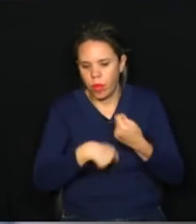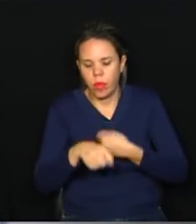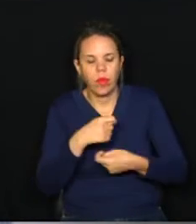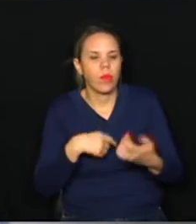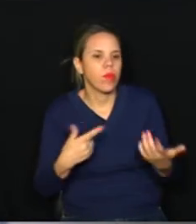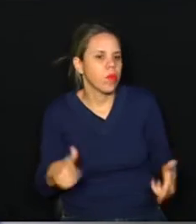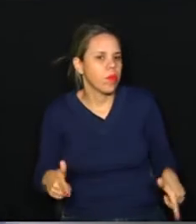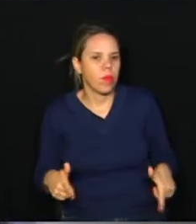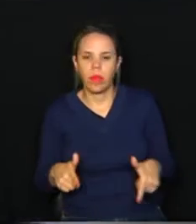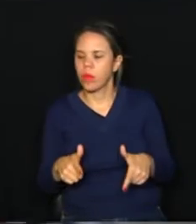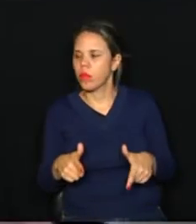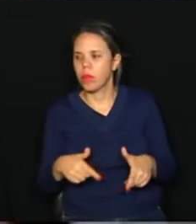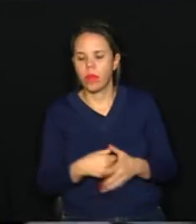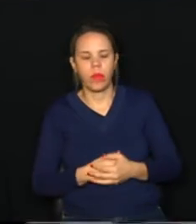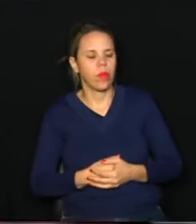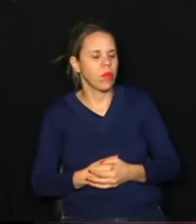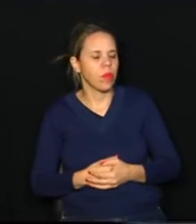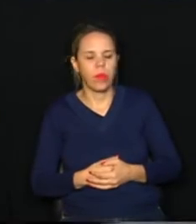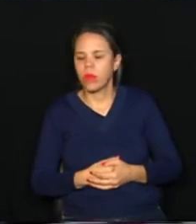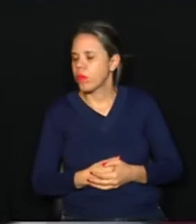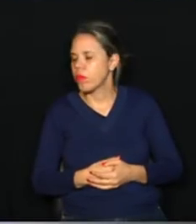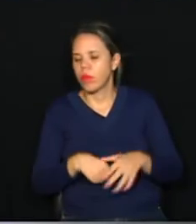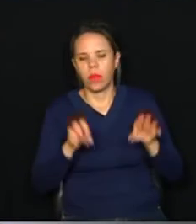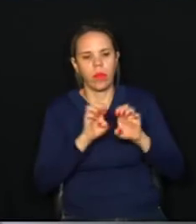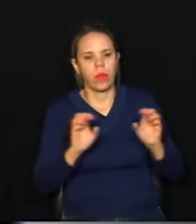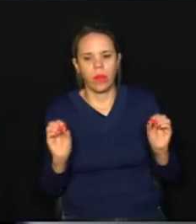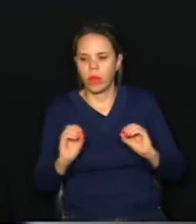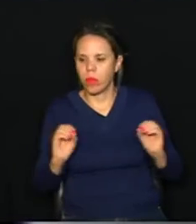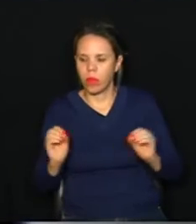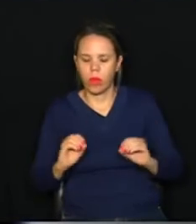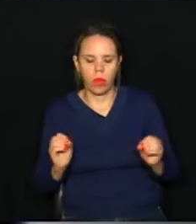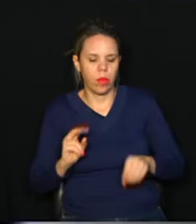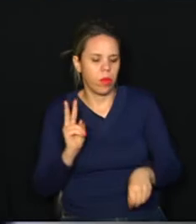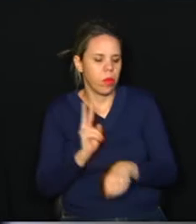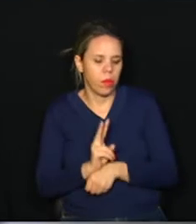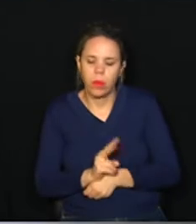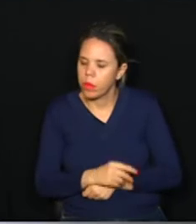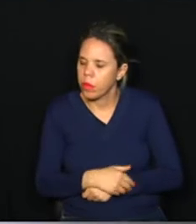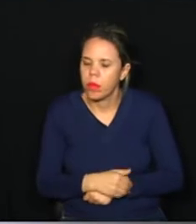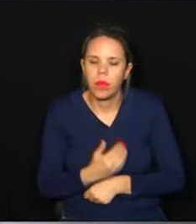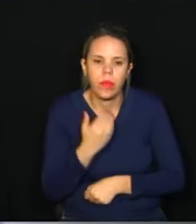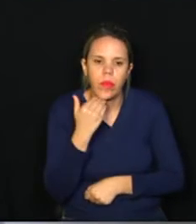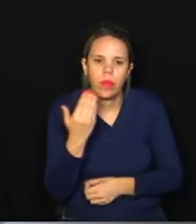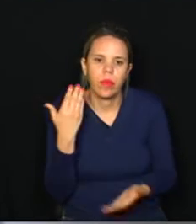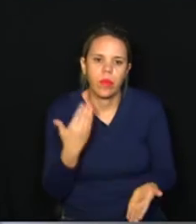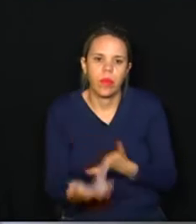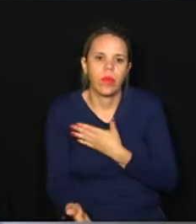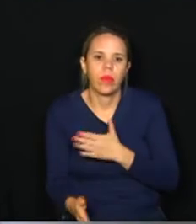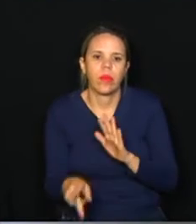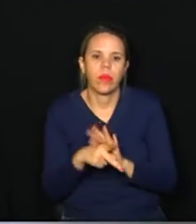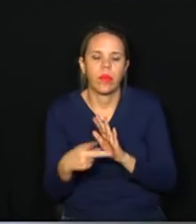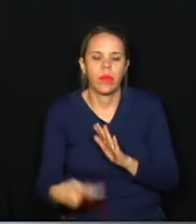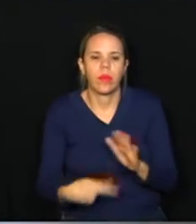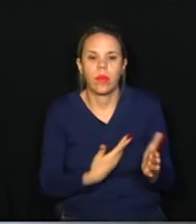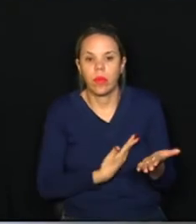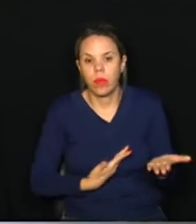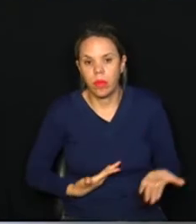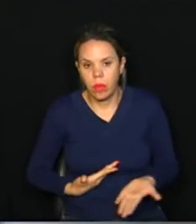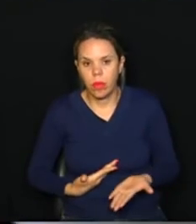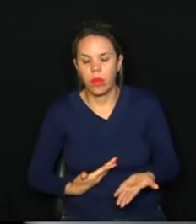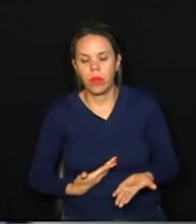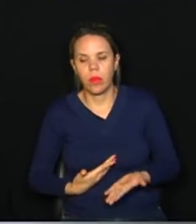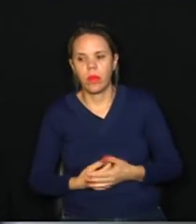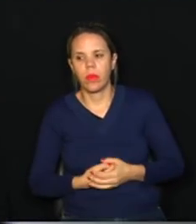não tem mais potencial nem estrutura para se manter, acaba perdendo esse próprio poder. Então,